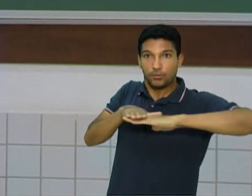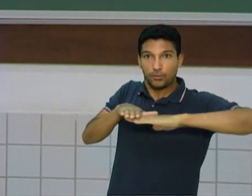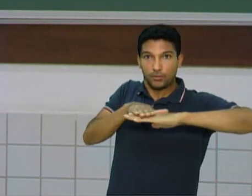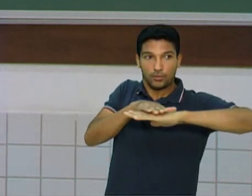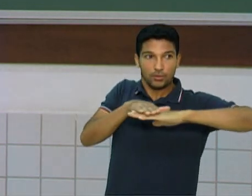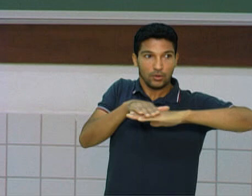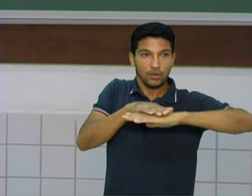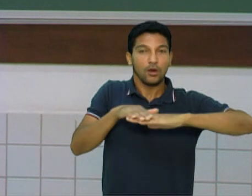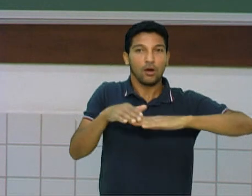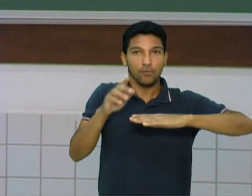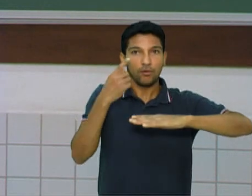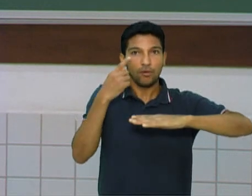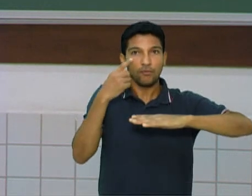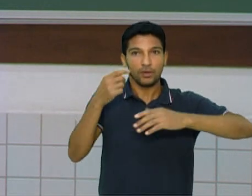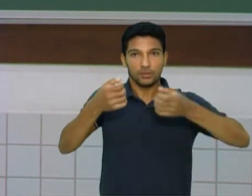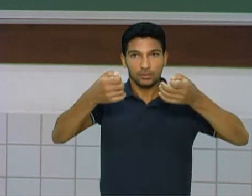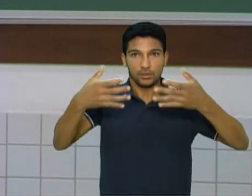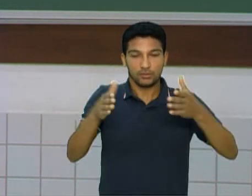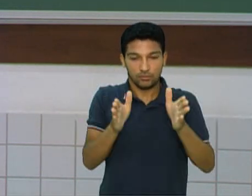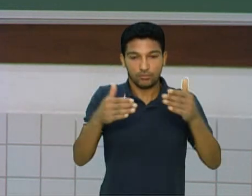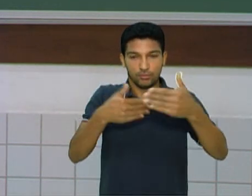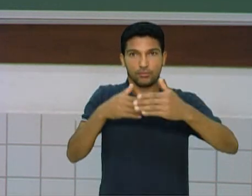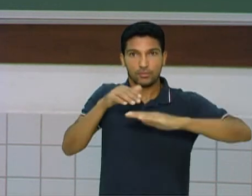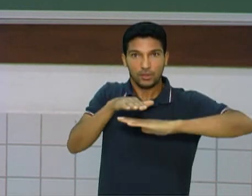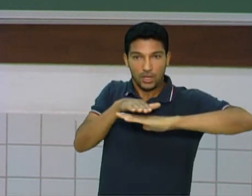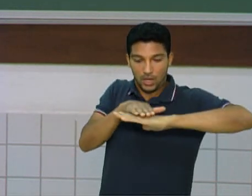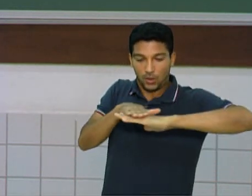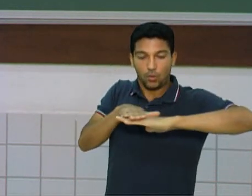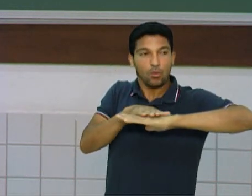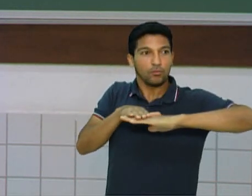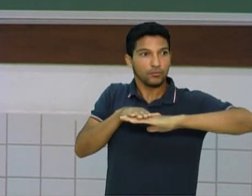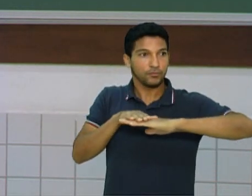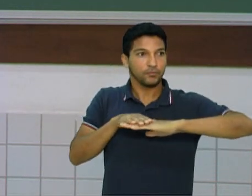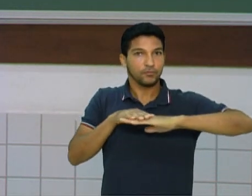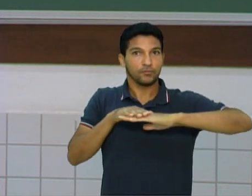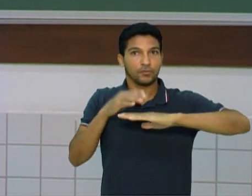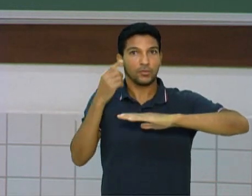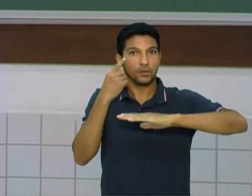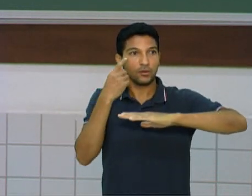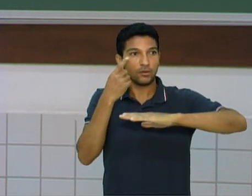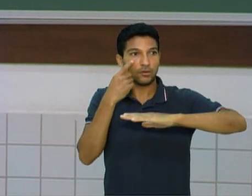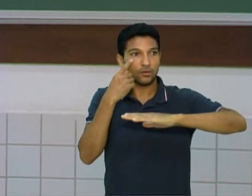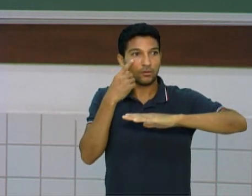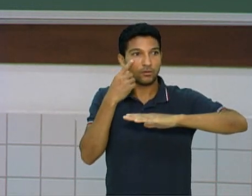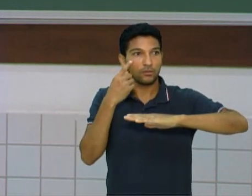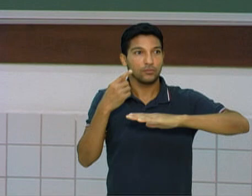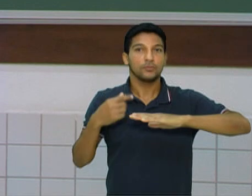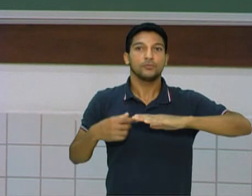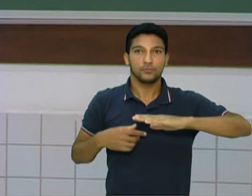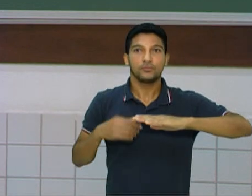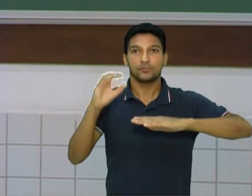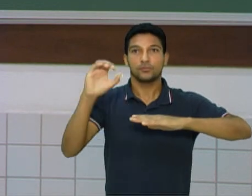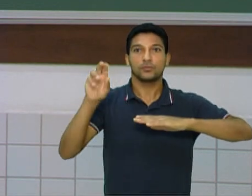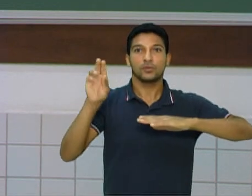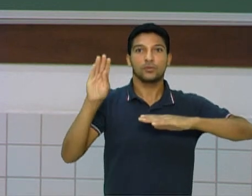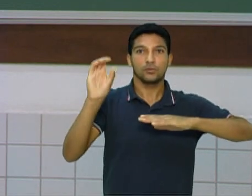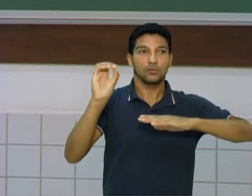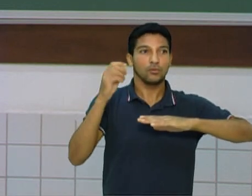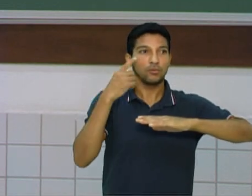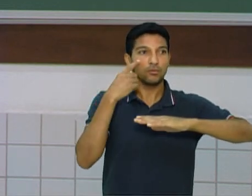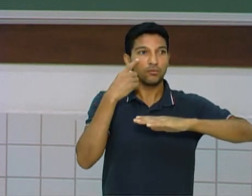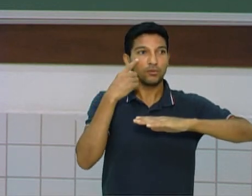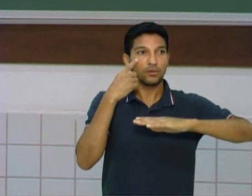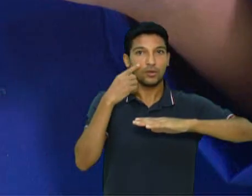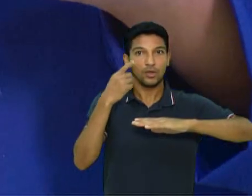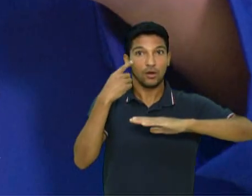quadrado. Vou tentar explicar para vocês, eu não tenho a figura aqui na imagem, mas eu tenho aqui esse objeto, né, um cubo, né, em minhas mãos,